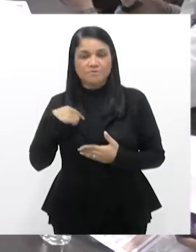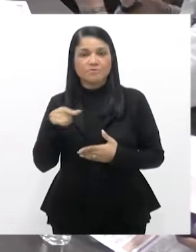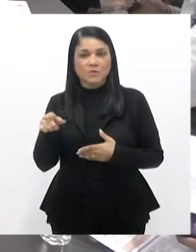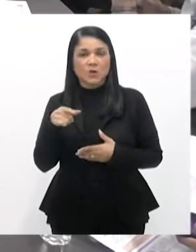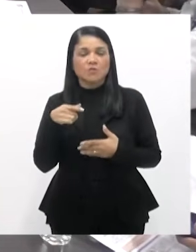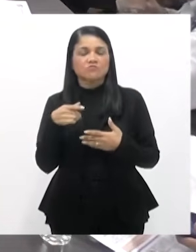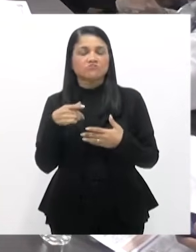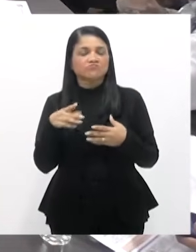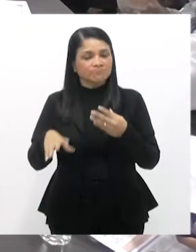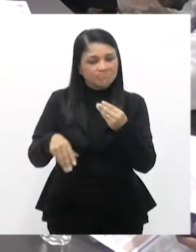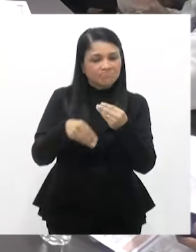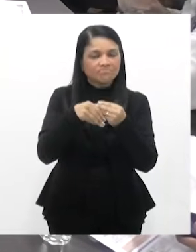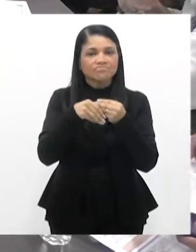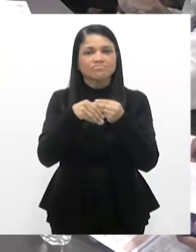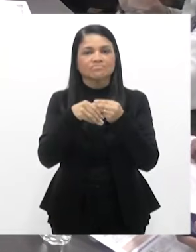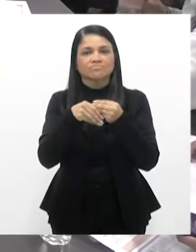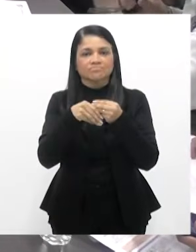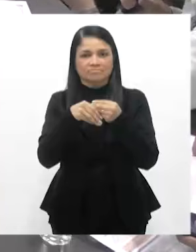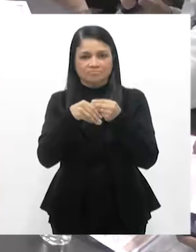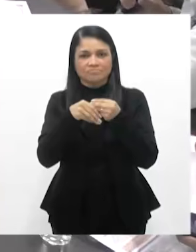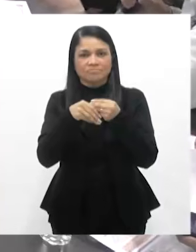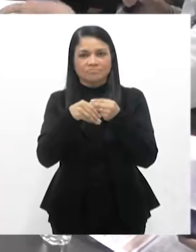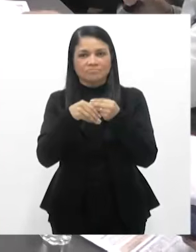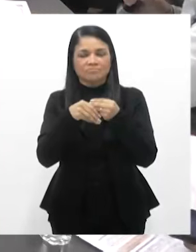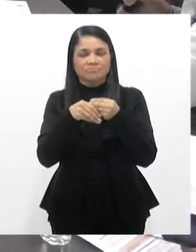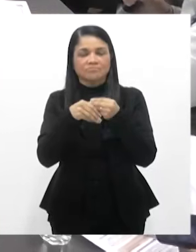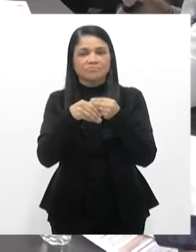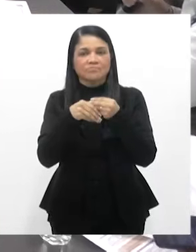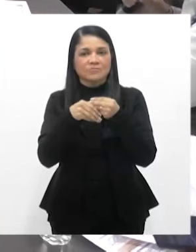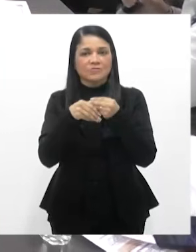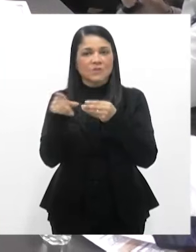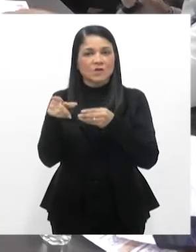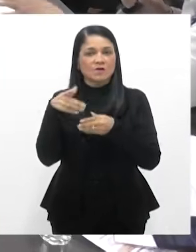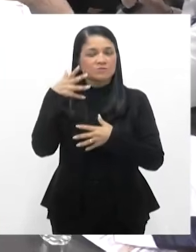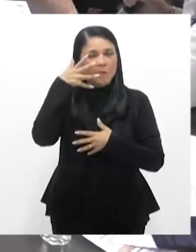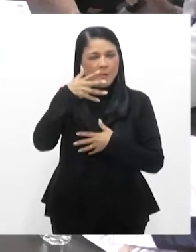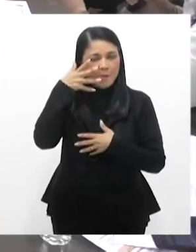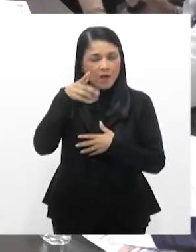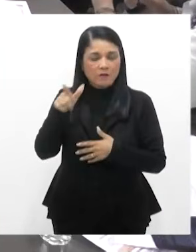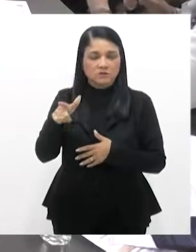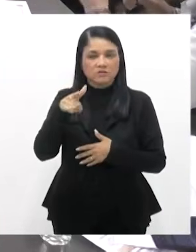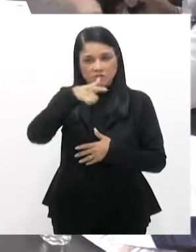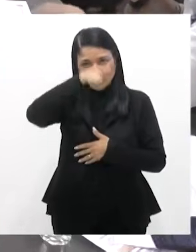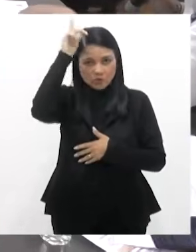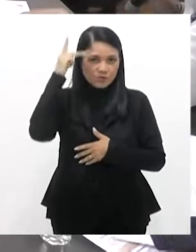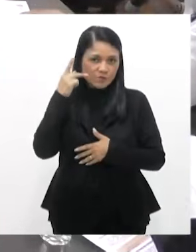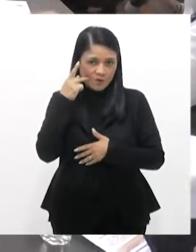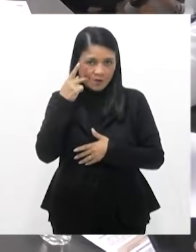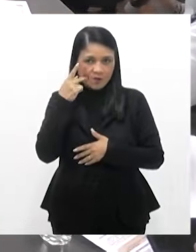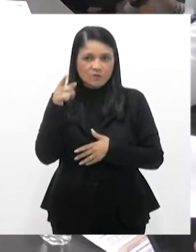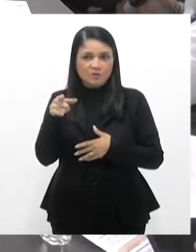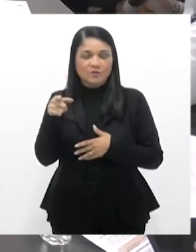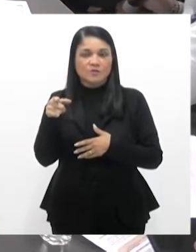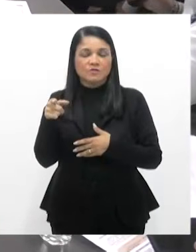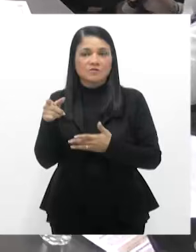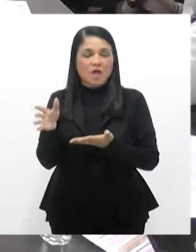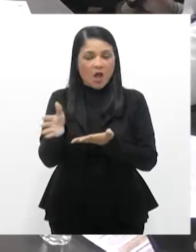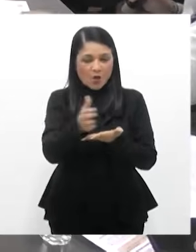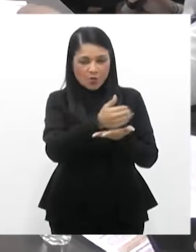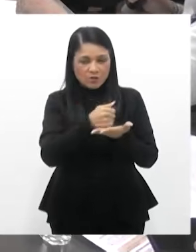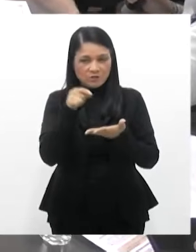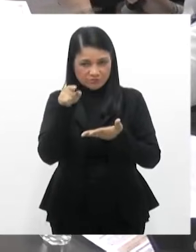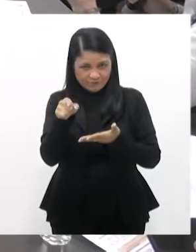rapidamente queria me somar às observações que o deputado Luiz Paulo fez, logo depois acolhidas por